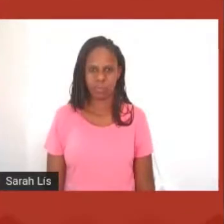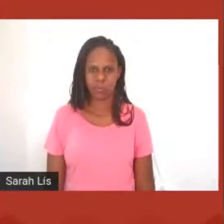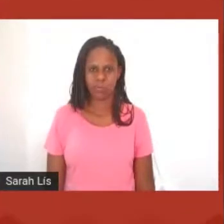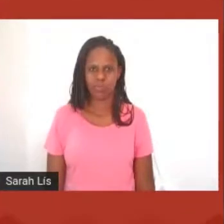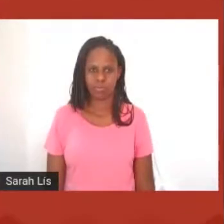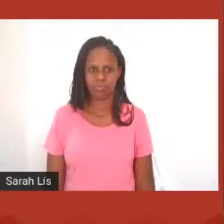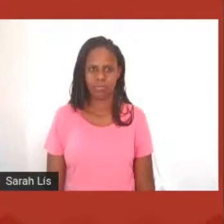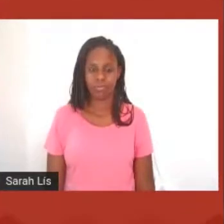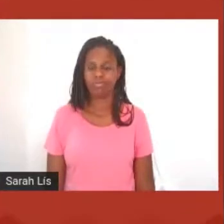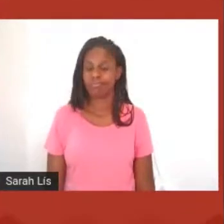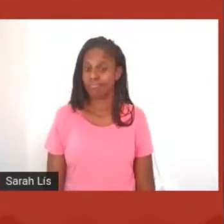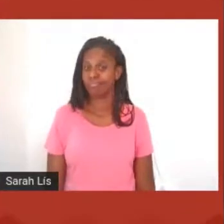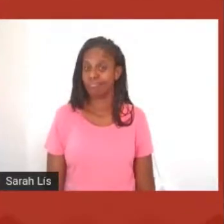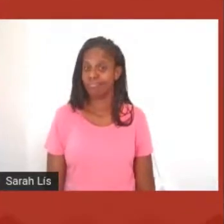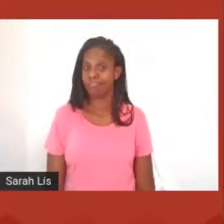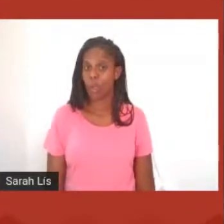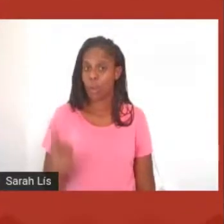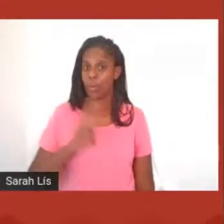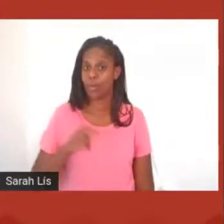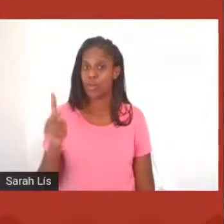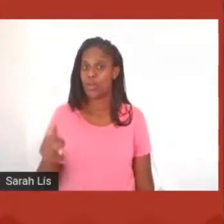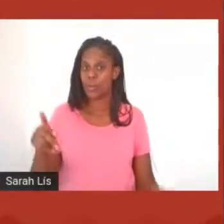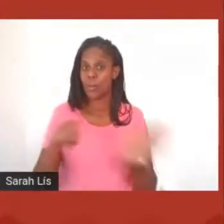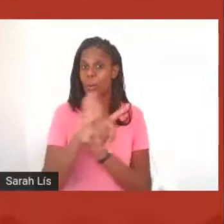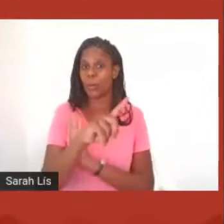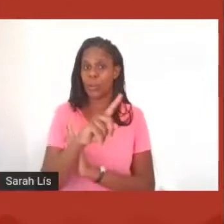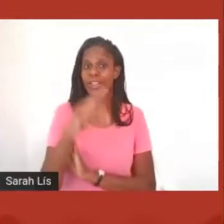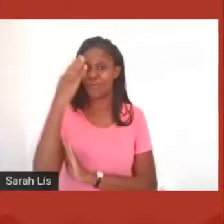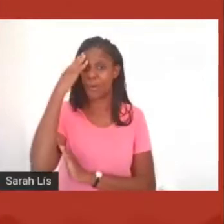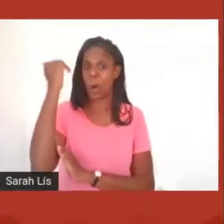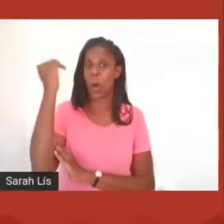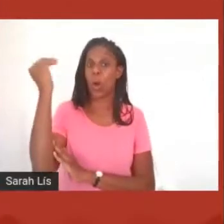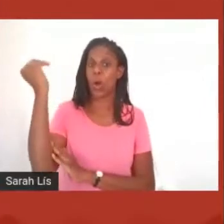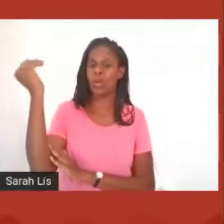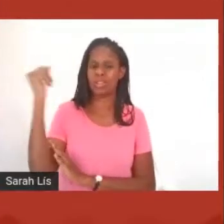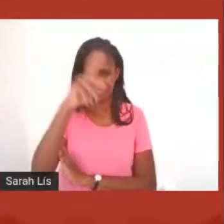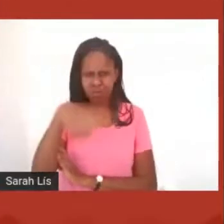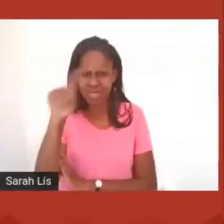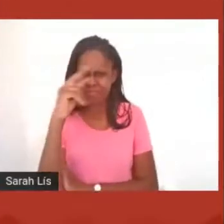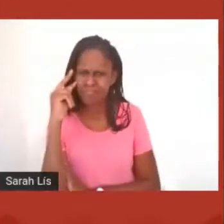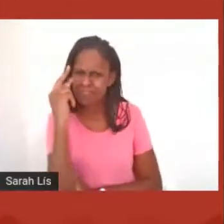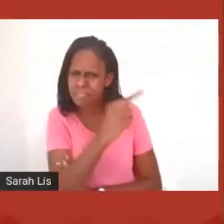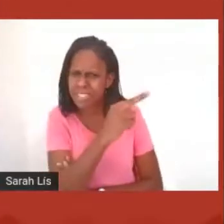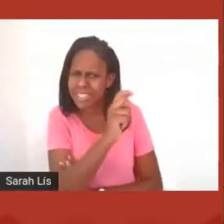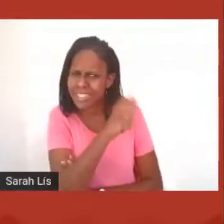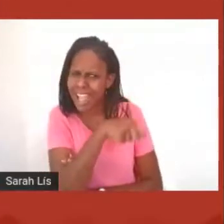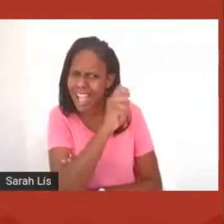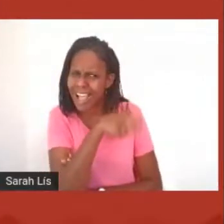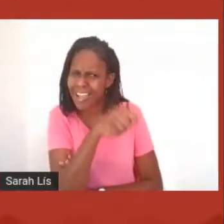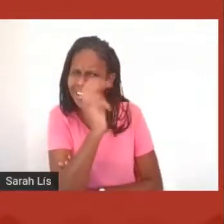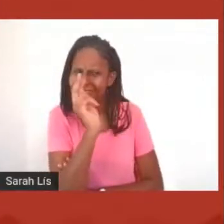Aquela velha pergunta do professor, vocês estão enxergando? Sim!